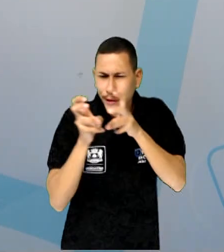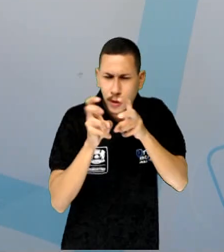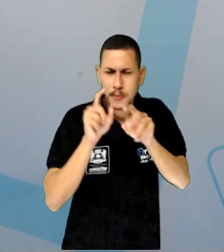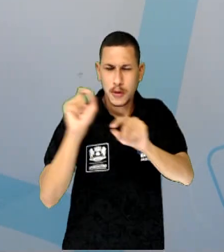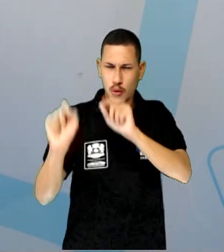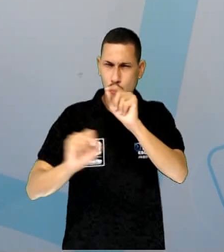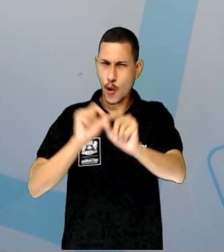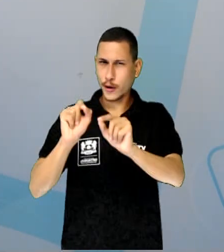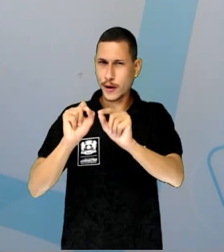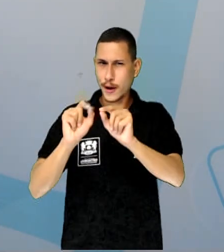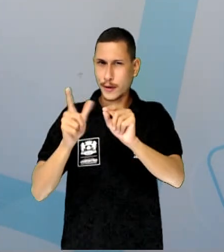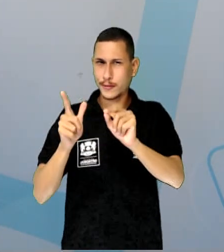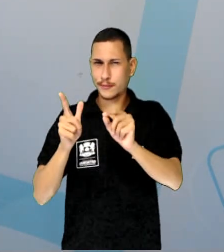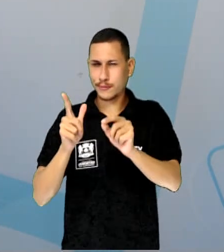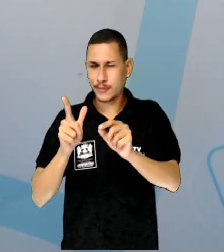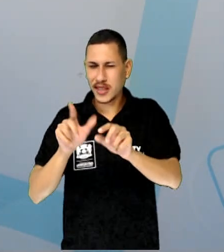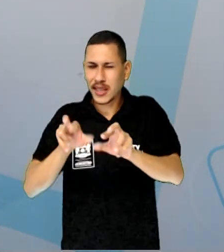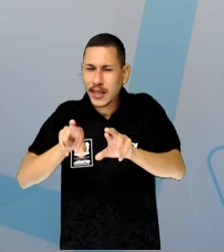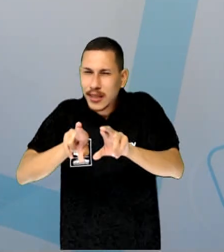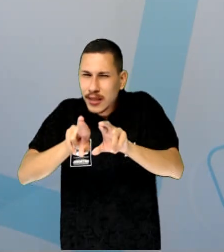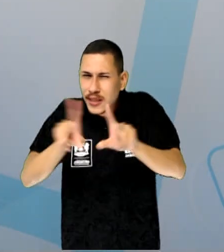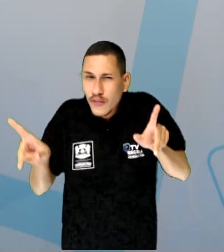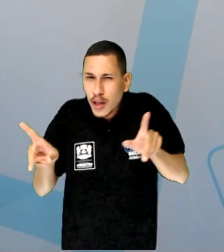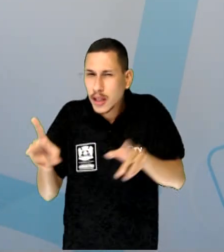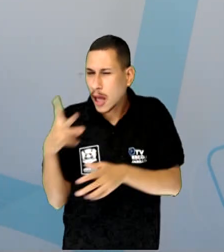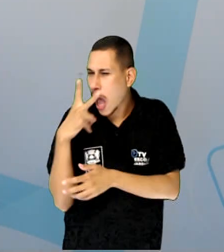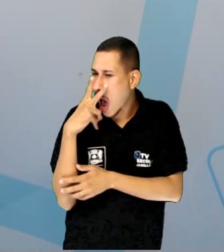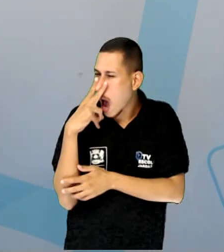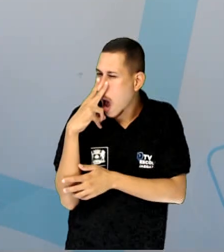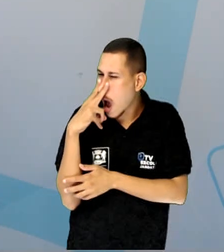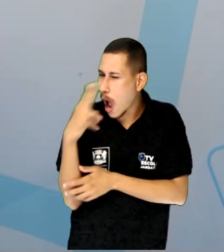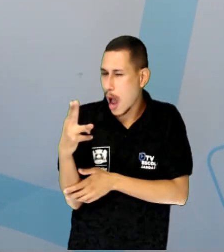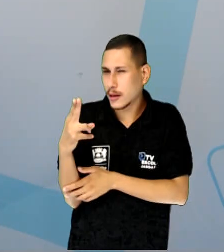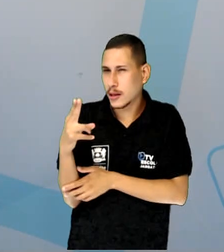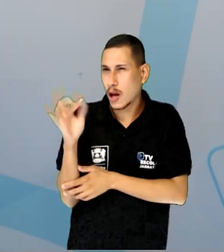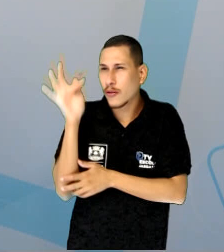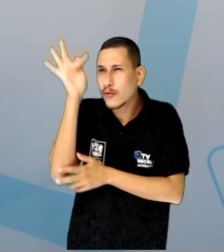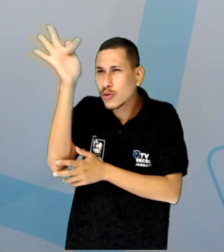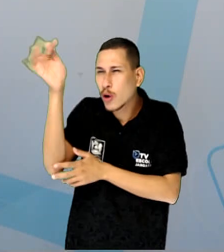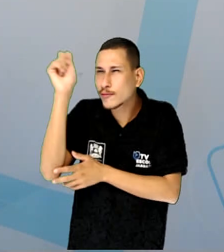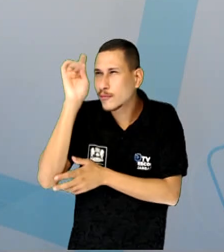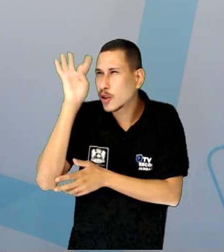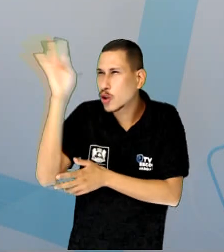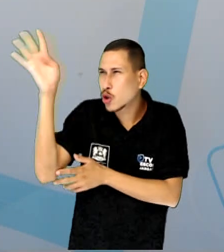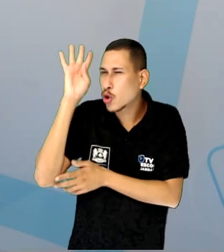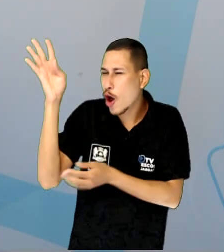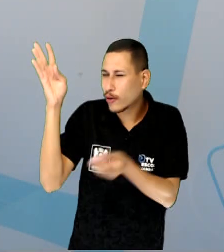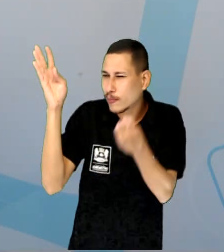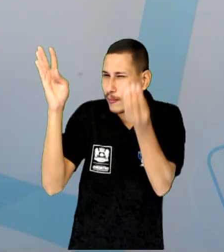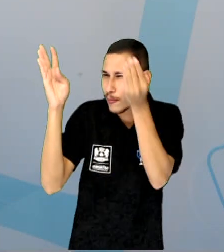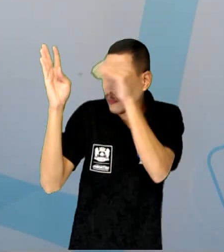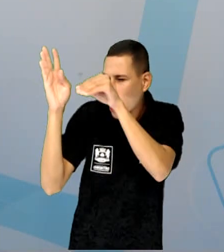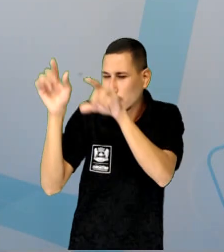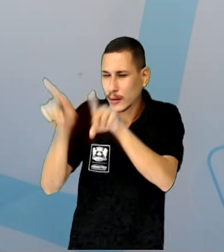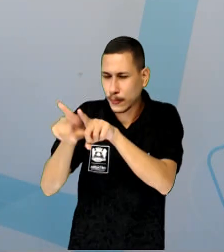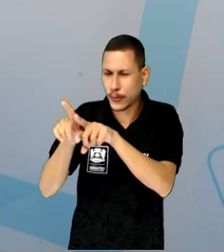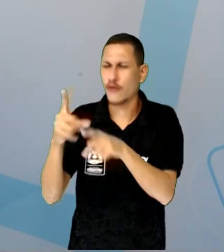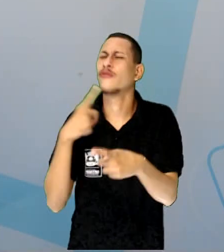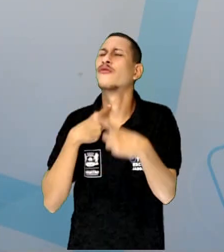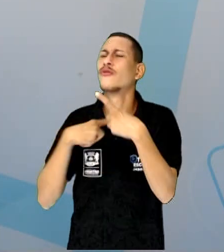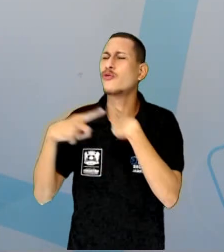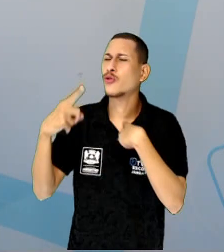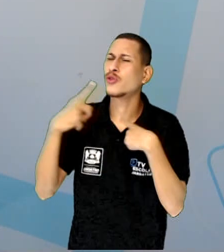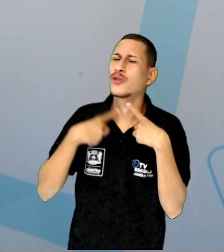uma situação totalmente hipotética que envolve questão de sonhos, que envolve questão de desejo,